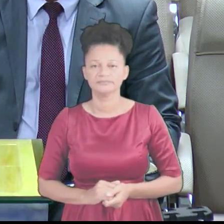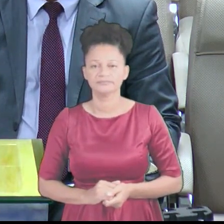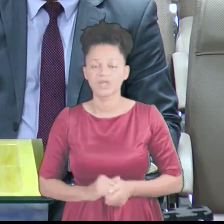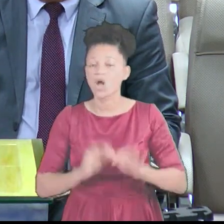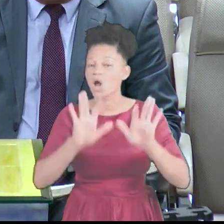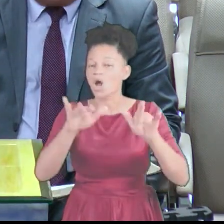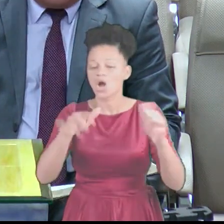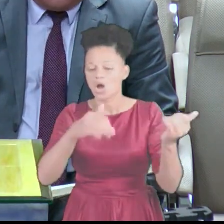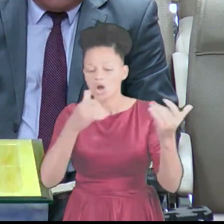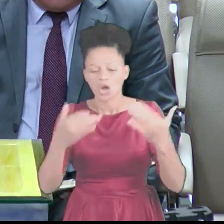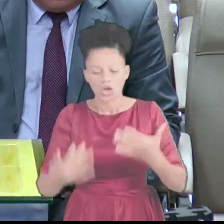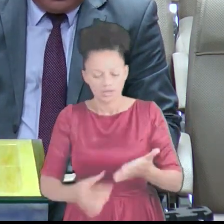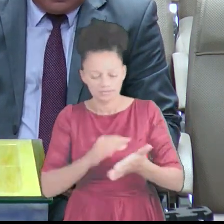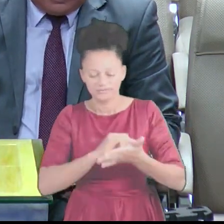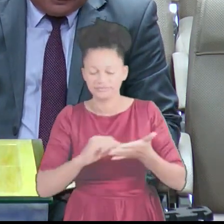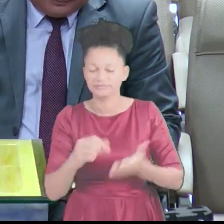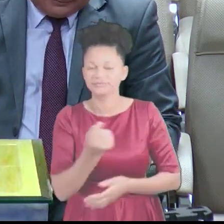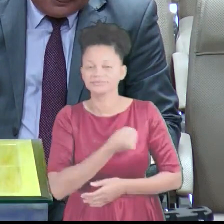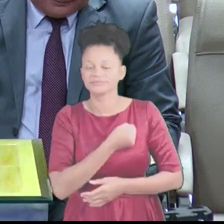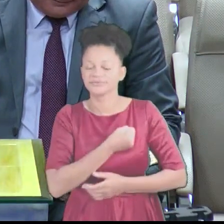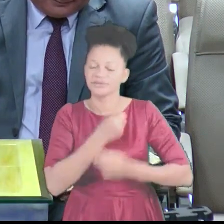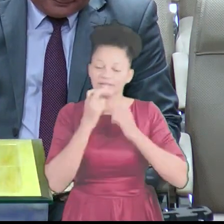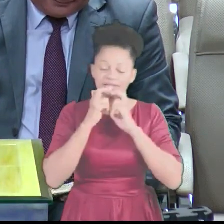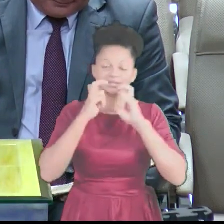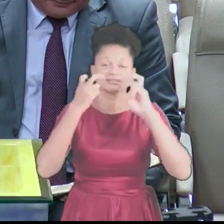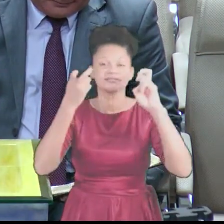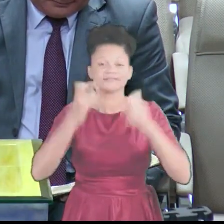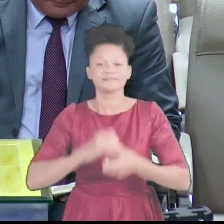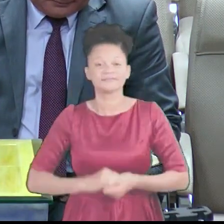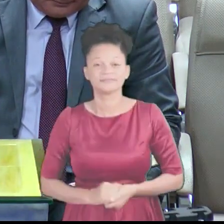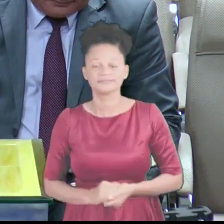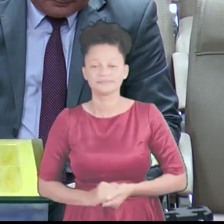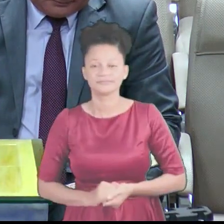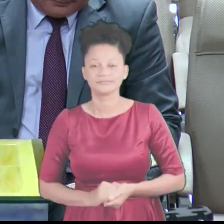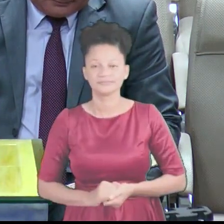Olha o que diz o versículo de número, quando é librador.